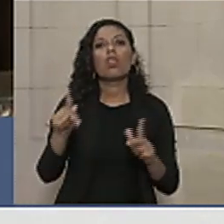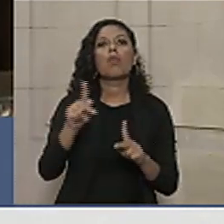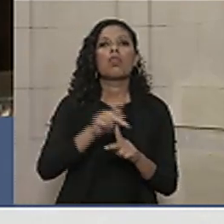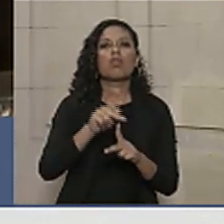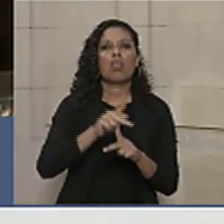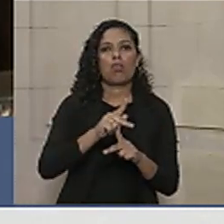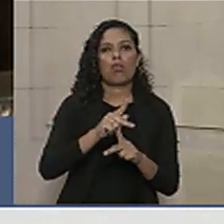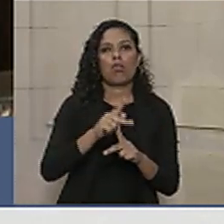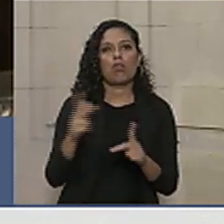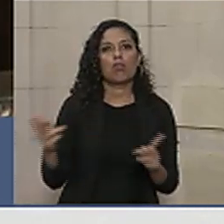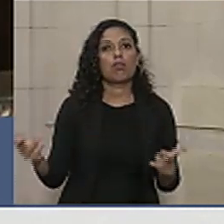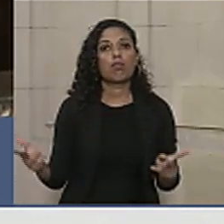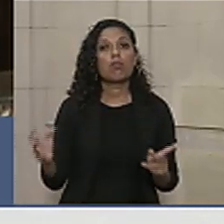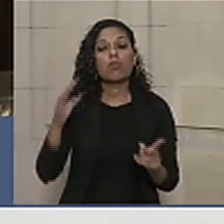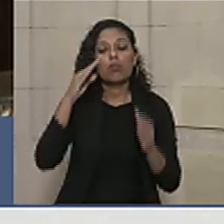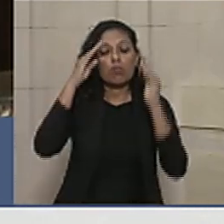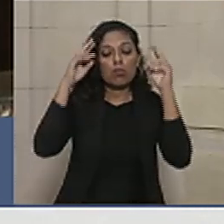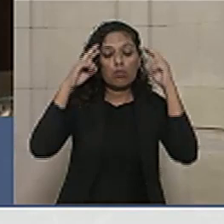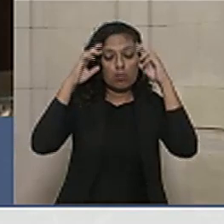central.